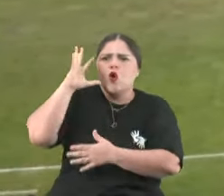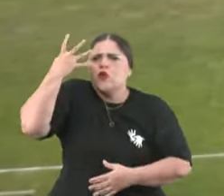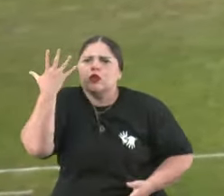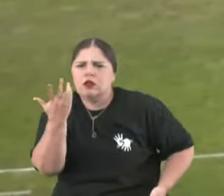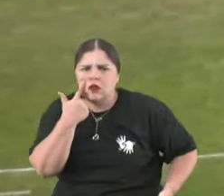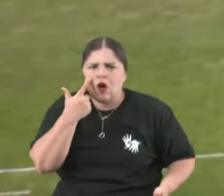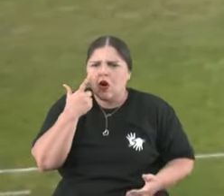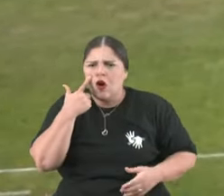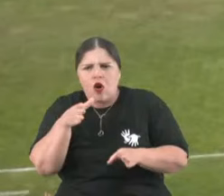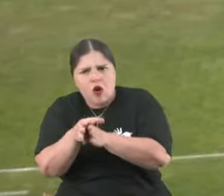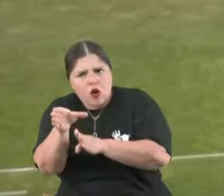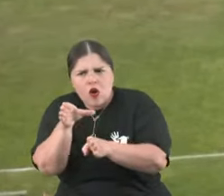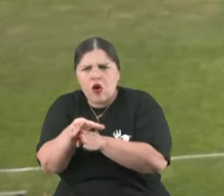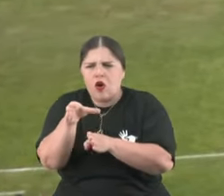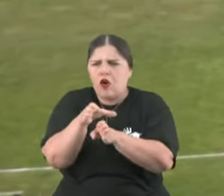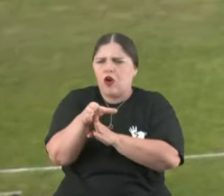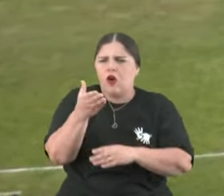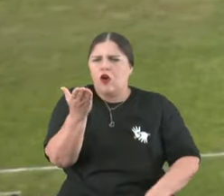o jogo.